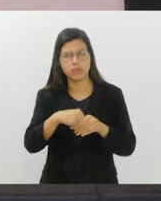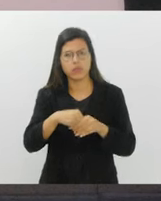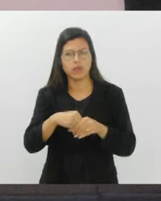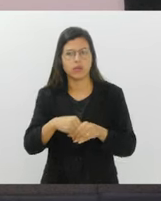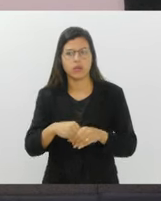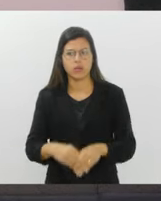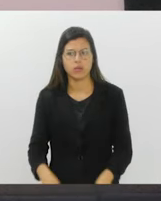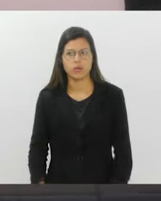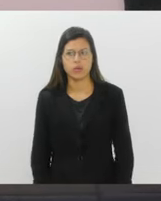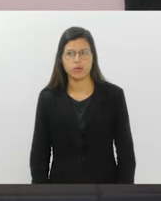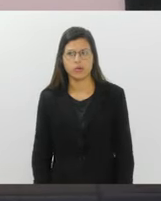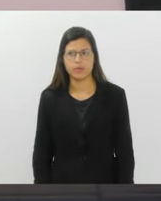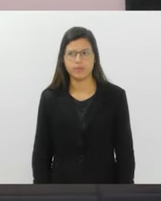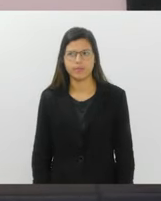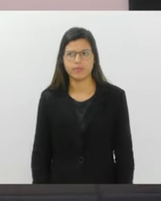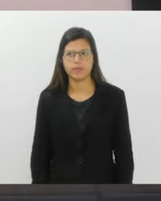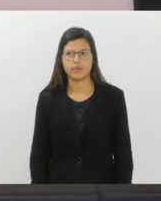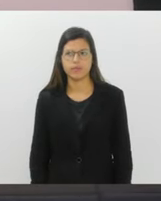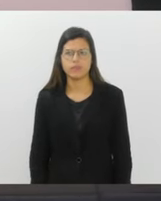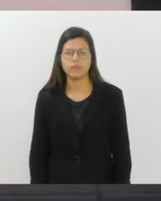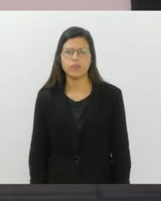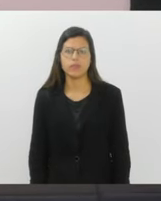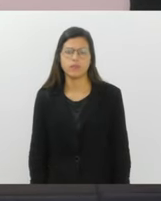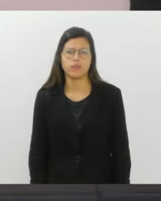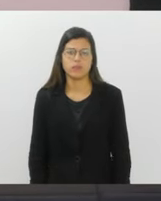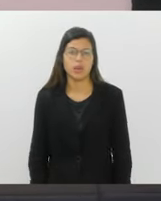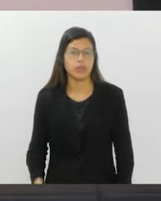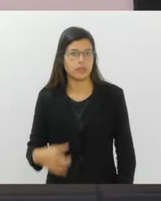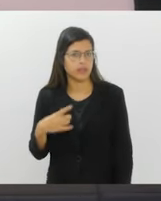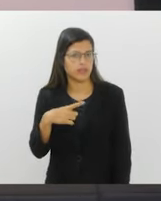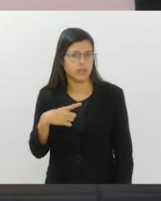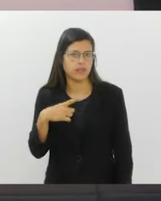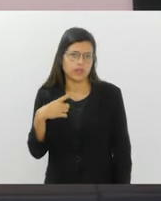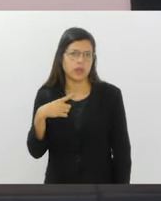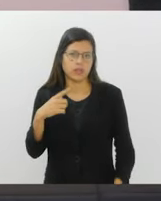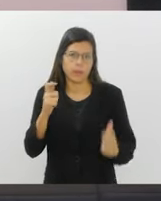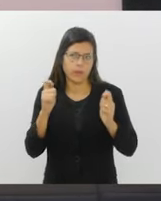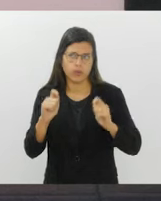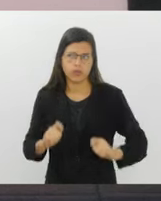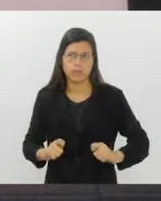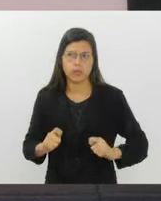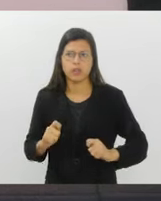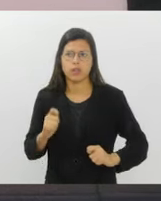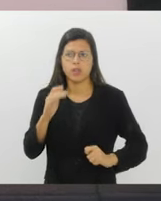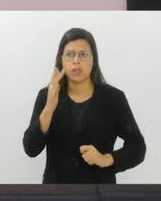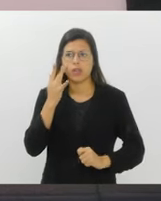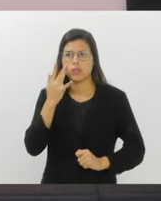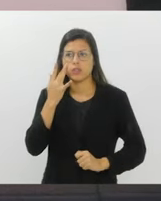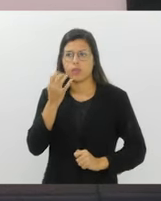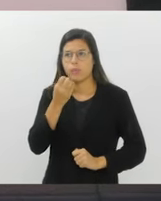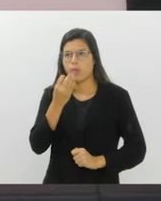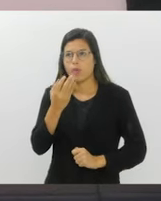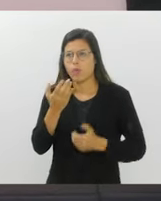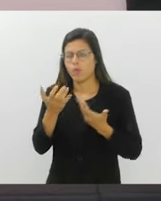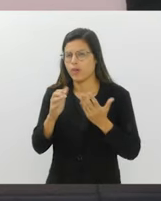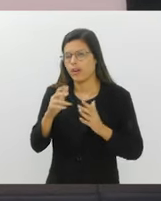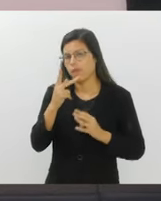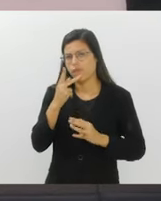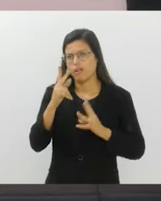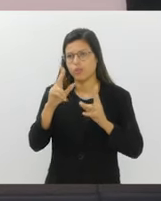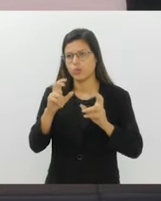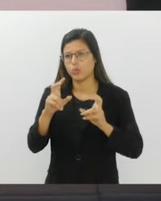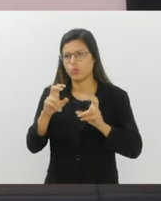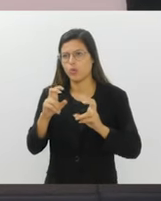Então, há essa hipótese, eu achei bom ele, porque eu não queria falar sobre isso, porque